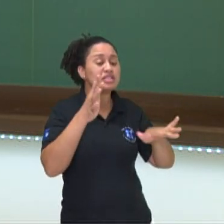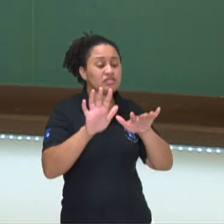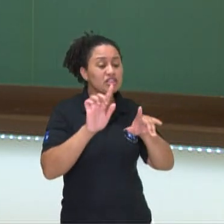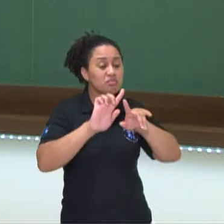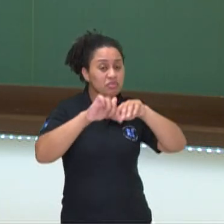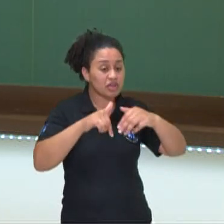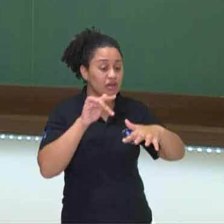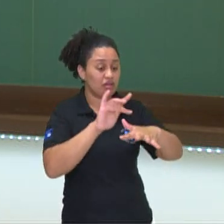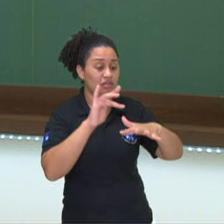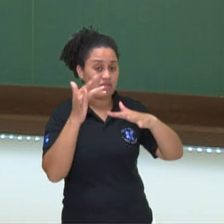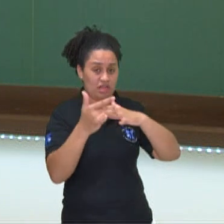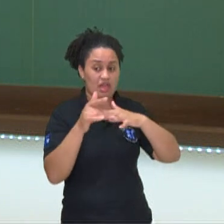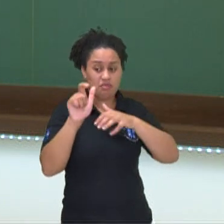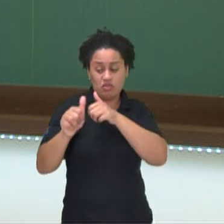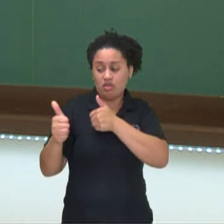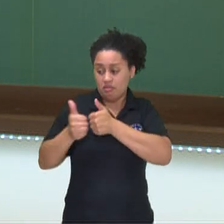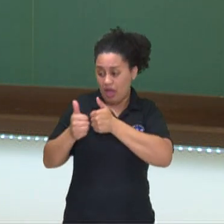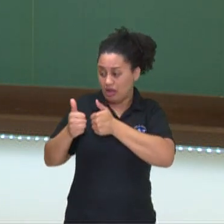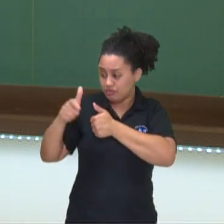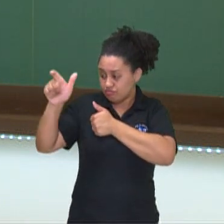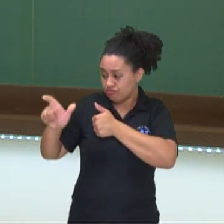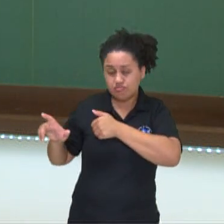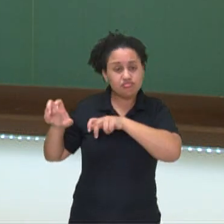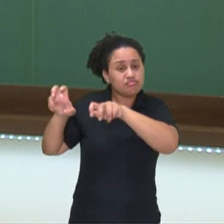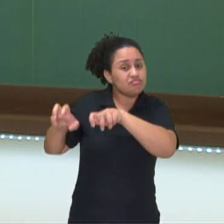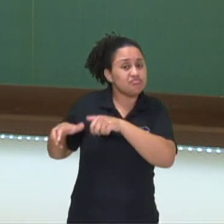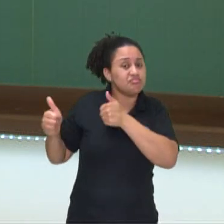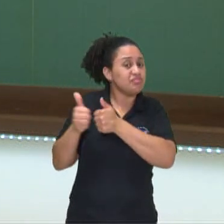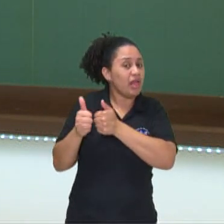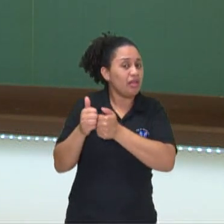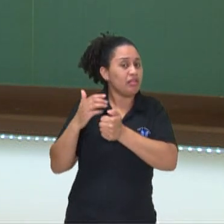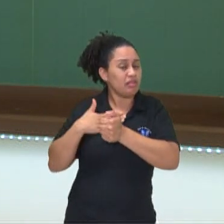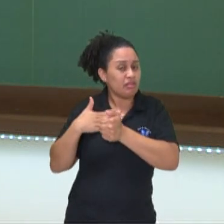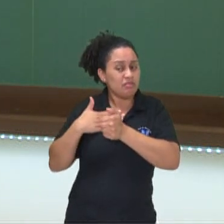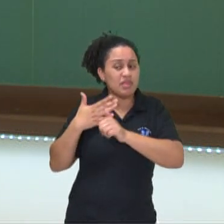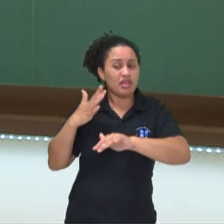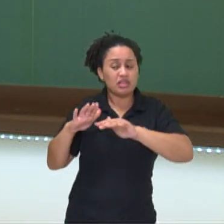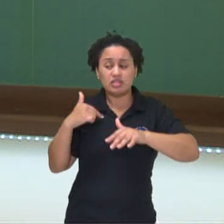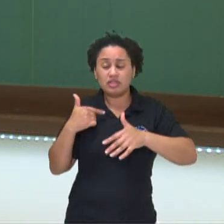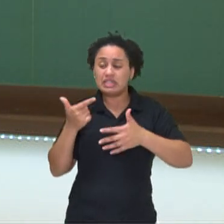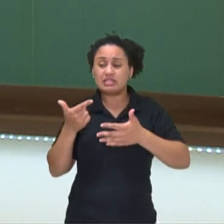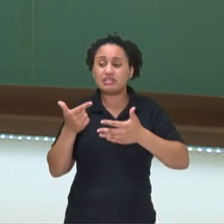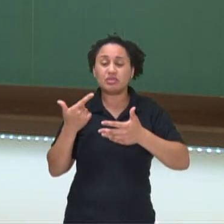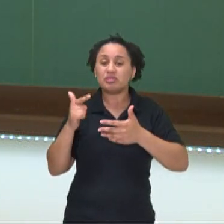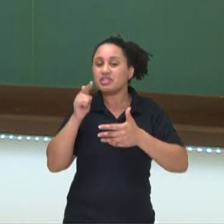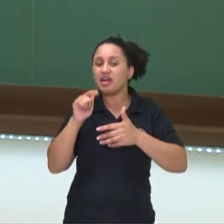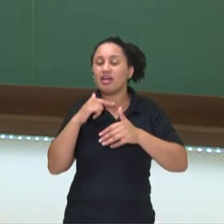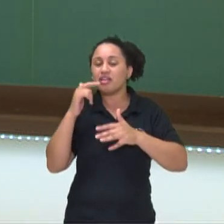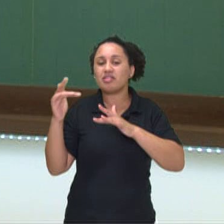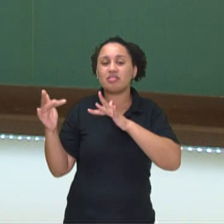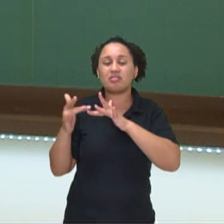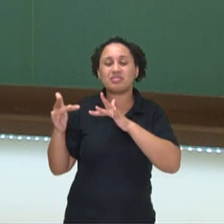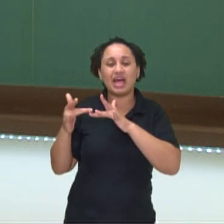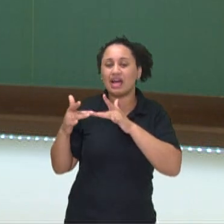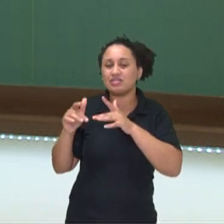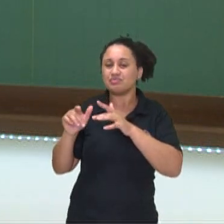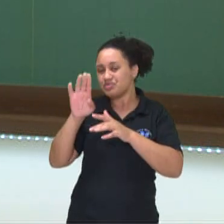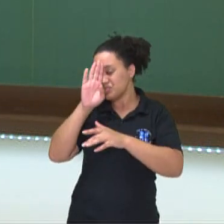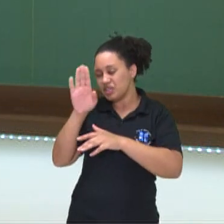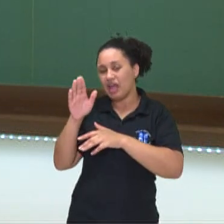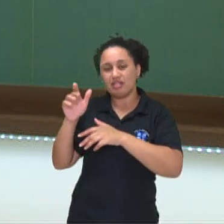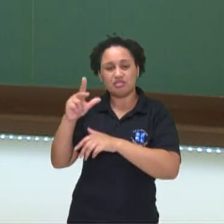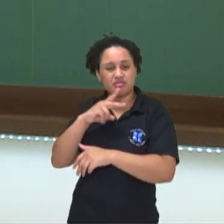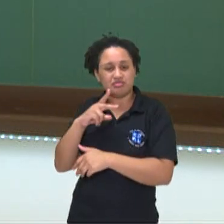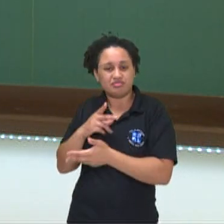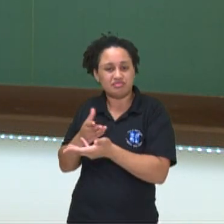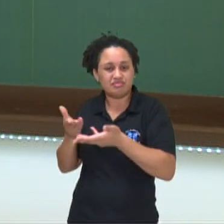vezes aquelas pessoas que estão próximas entre si, elas vão deixar de ter um contato mais próximo, um contato